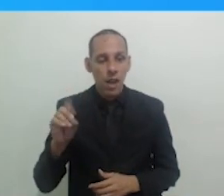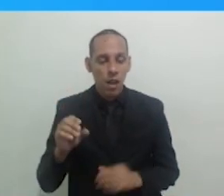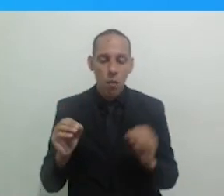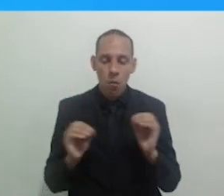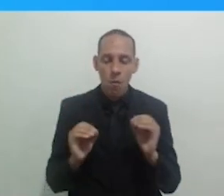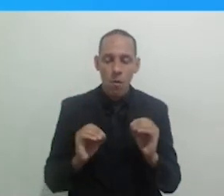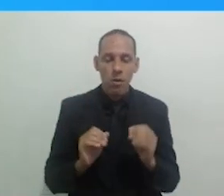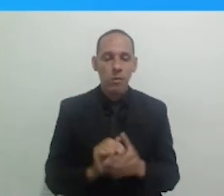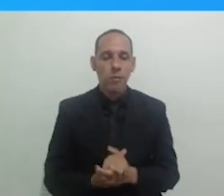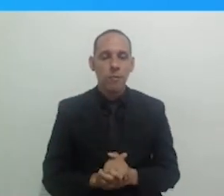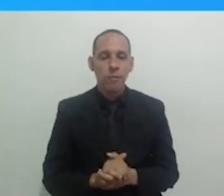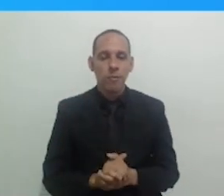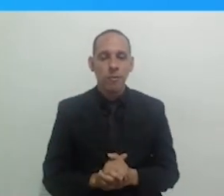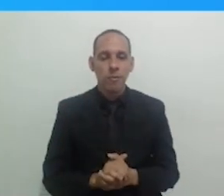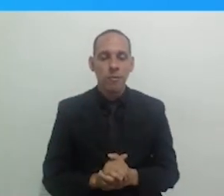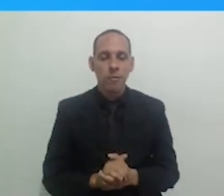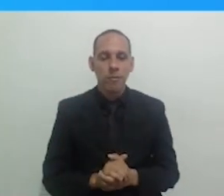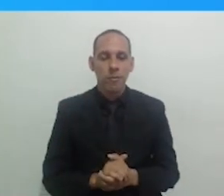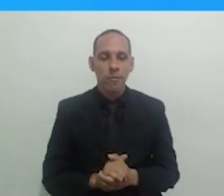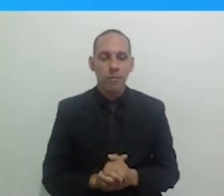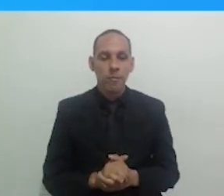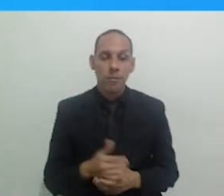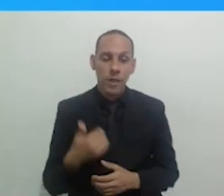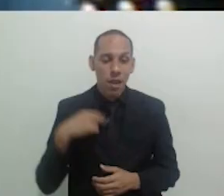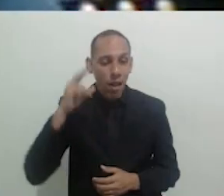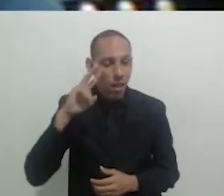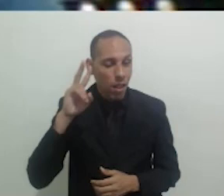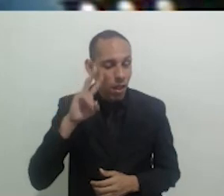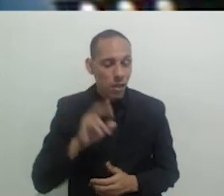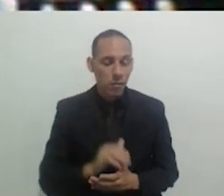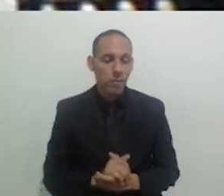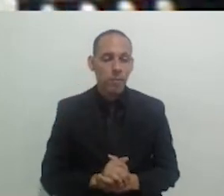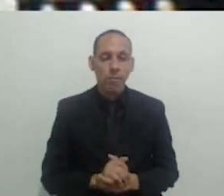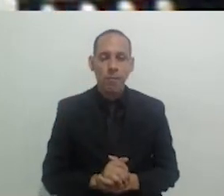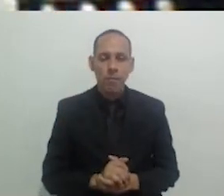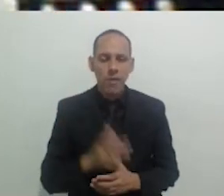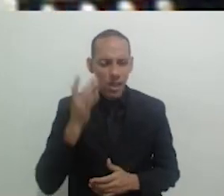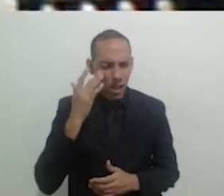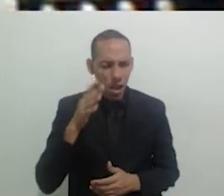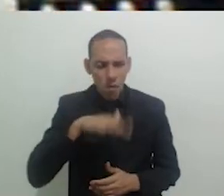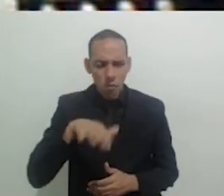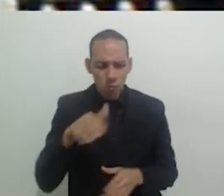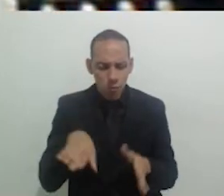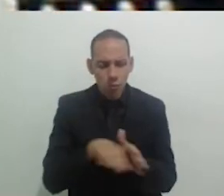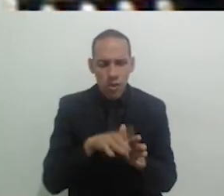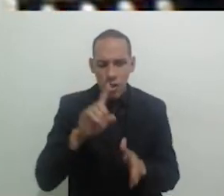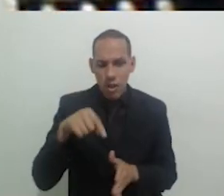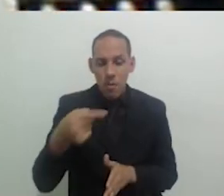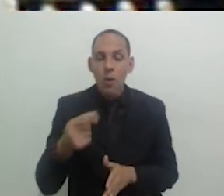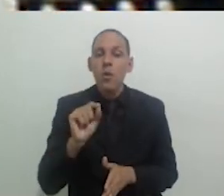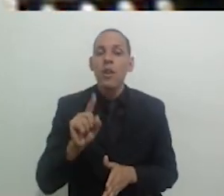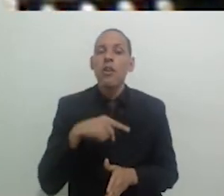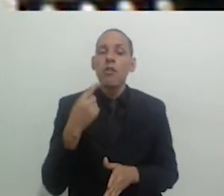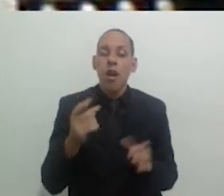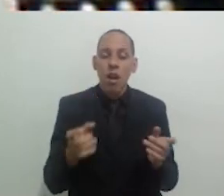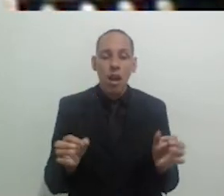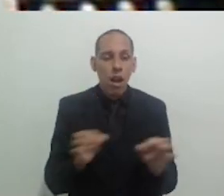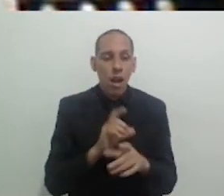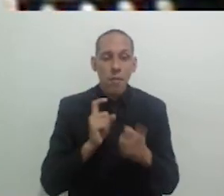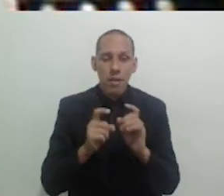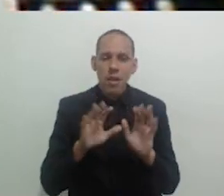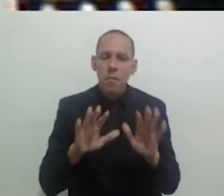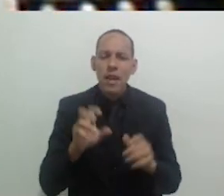Bom, eu, como eu tinha lembrado, e acho que talvez alguém tenha chegado depois, nós vamos encerrar a sessão, mas eu gostaria de